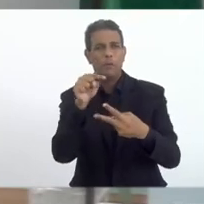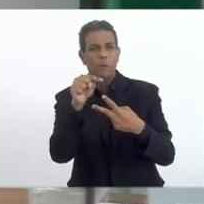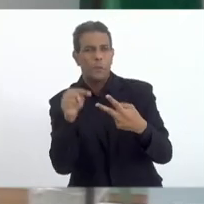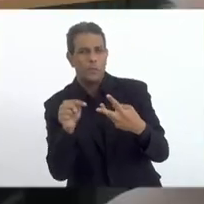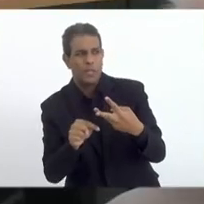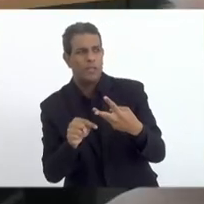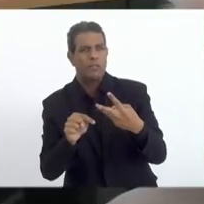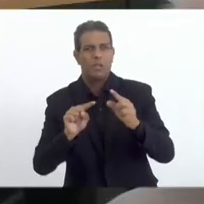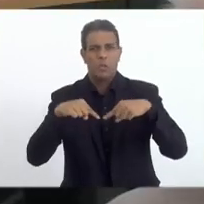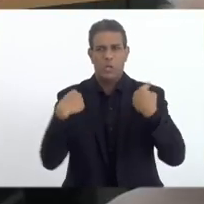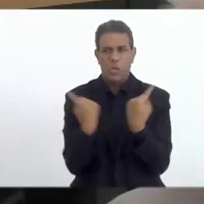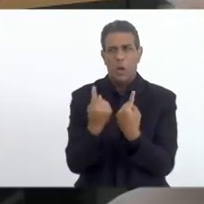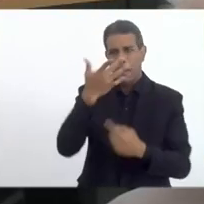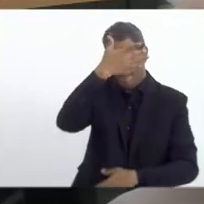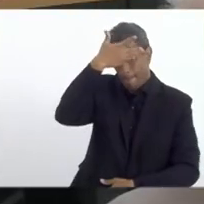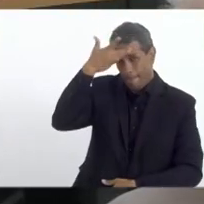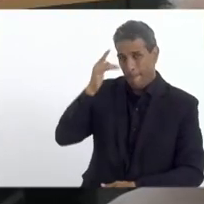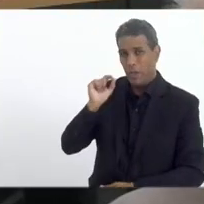três pessoas